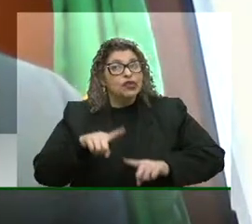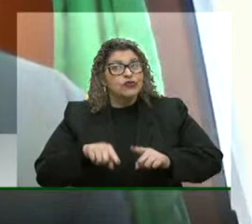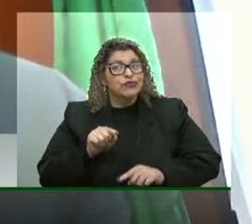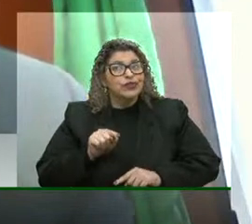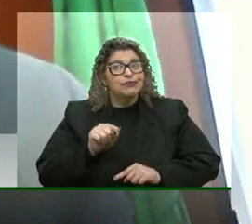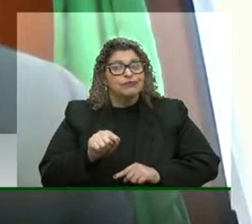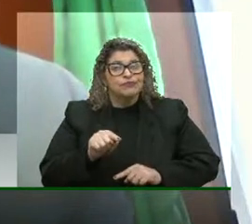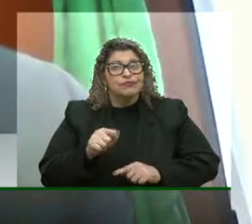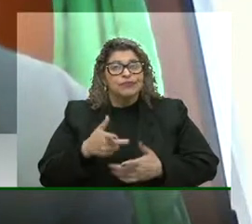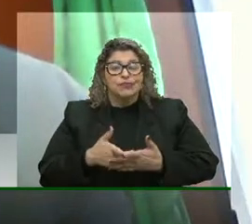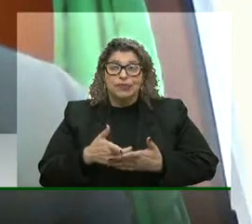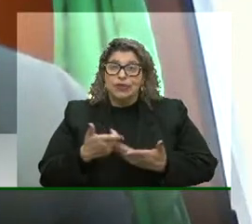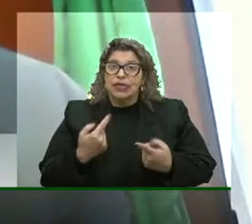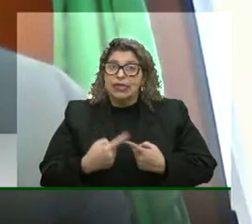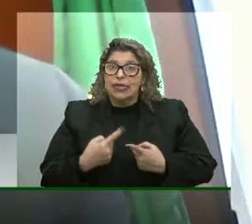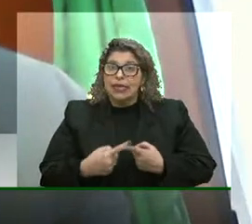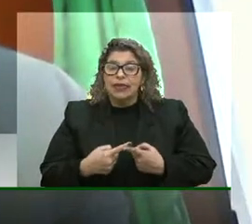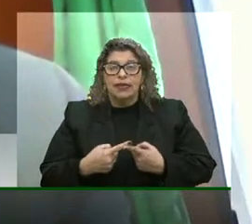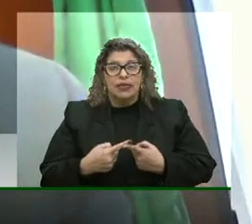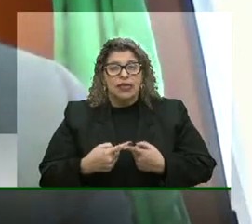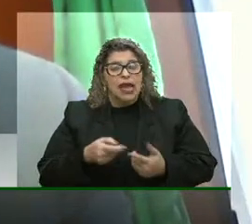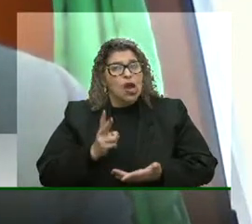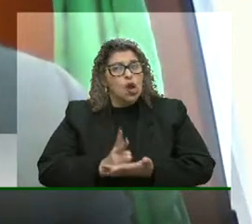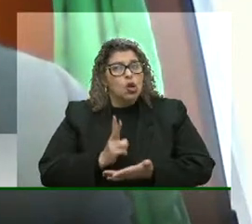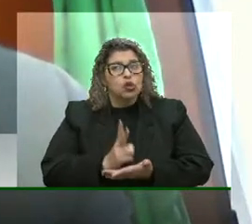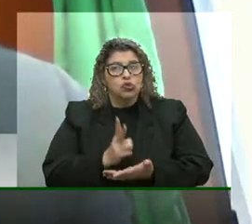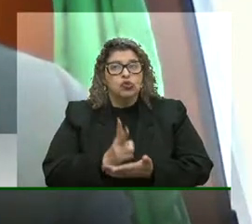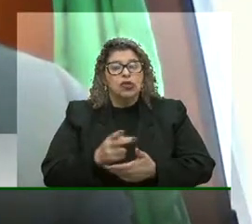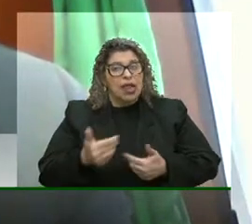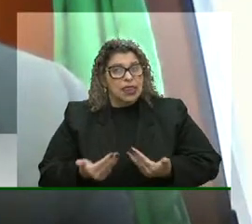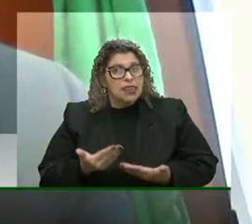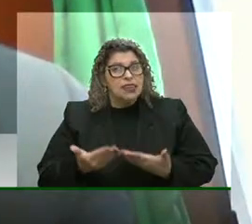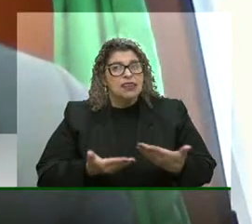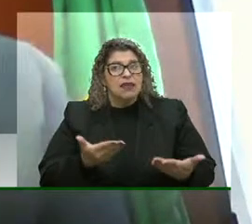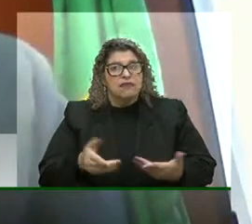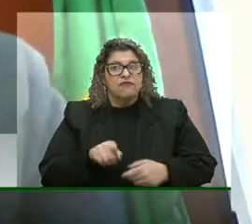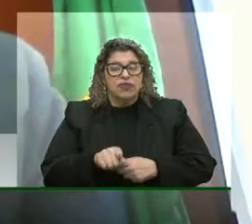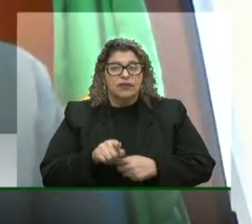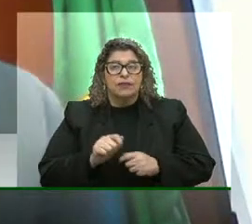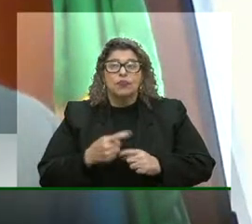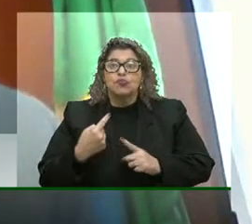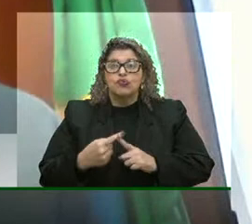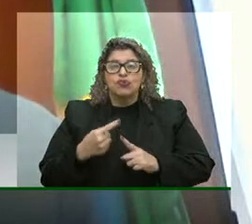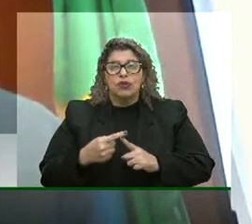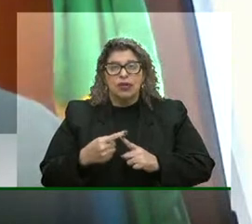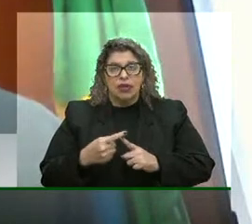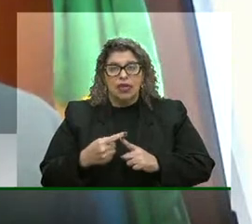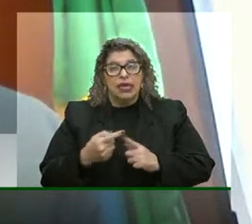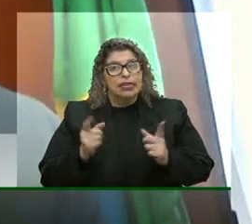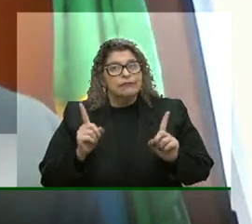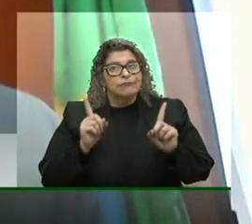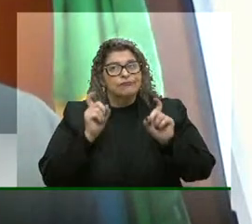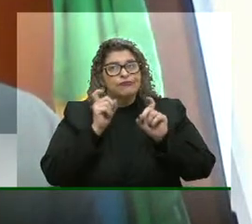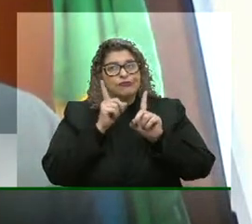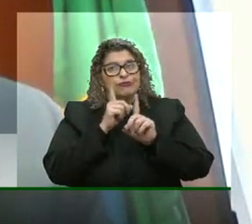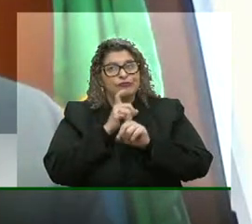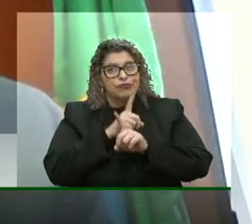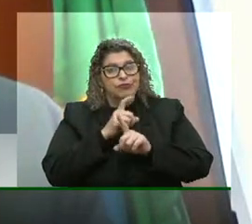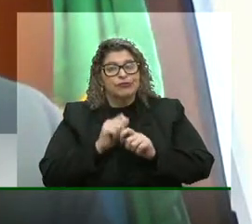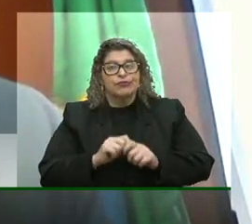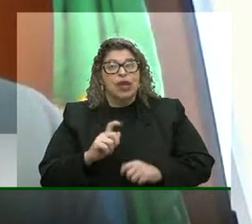mais duras e sólidas que garantam a continuidade dos serviços. É, obviamente, por definição, difícil de se